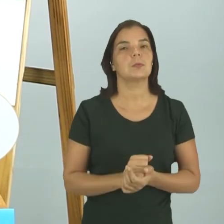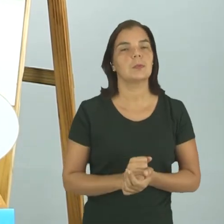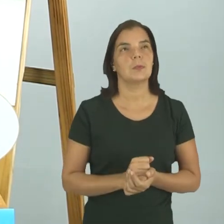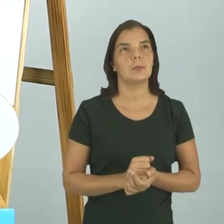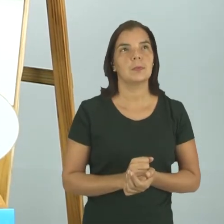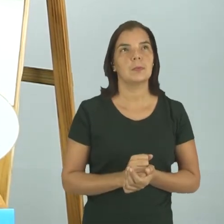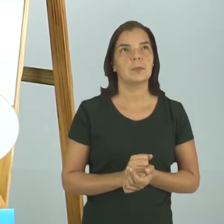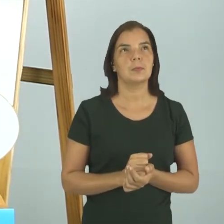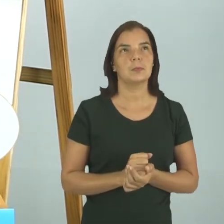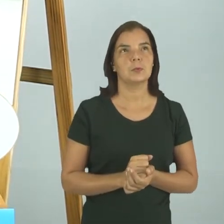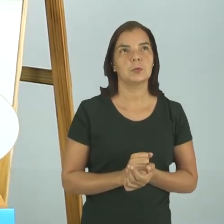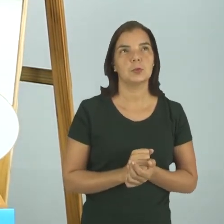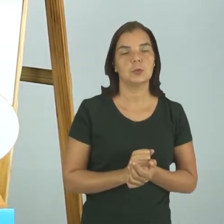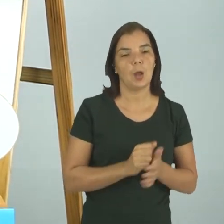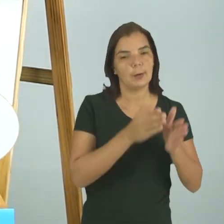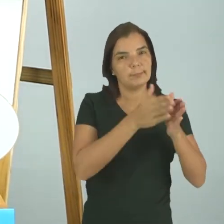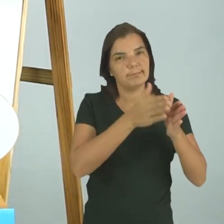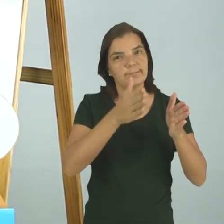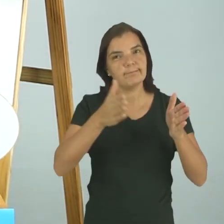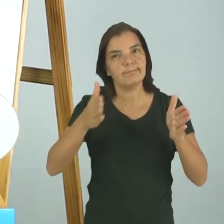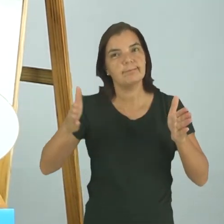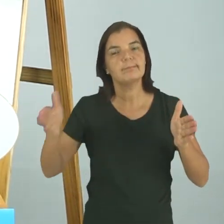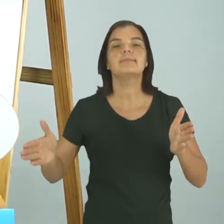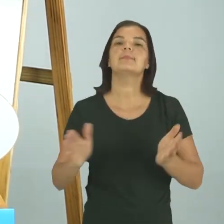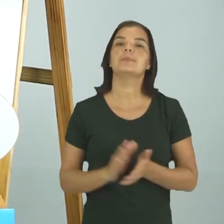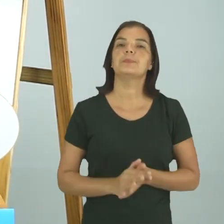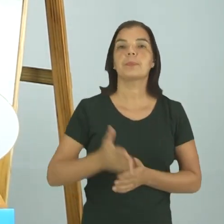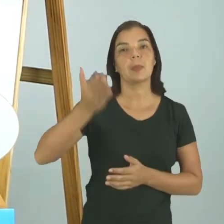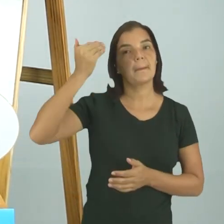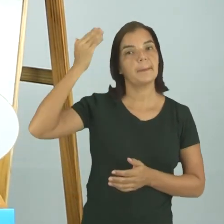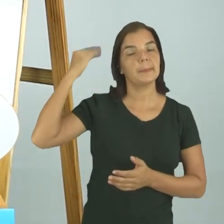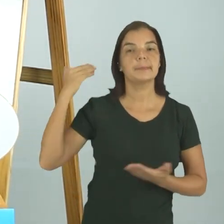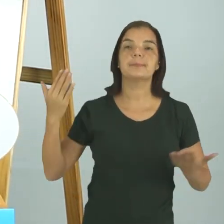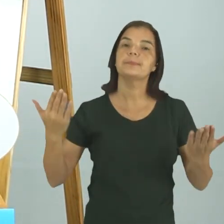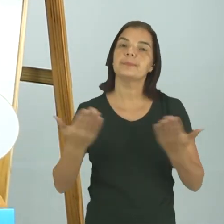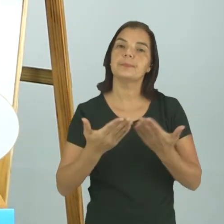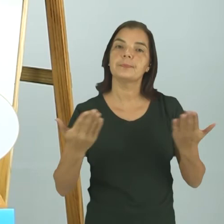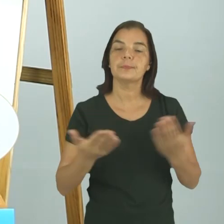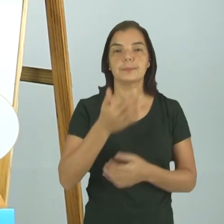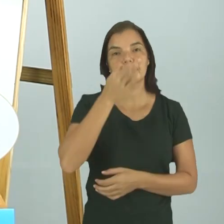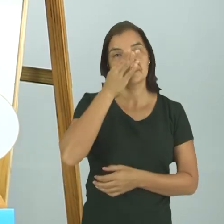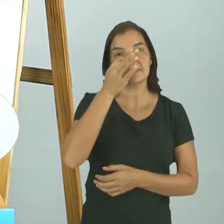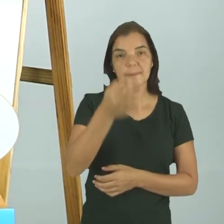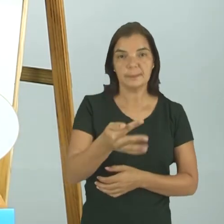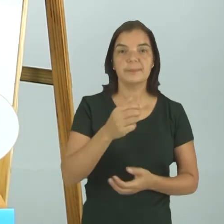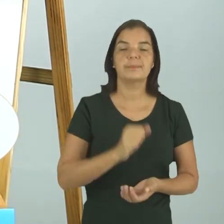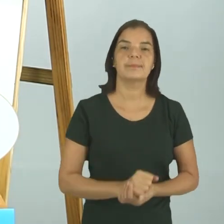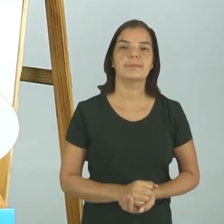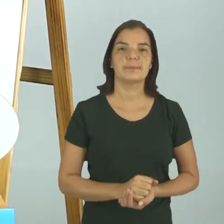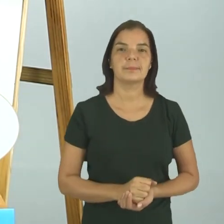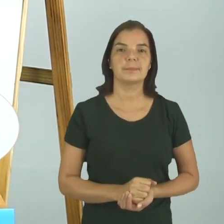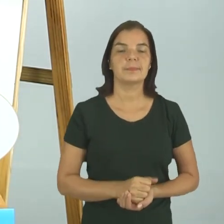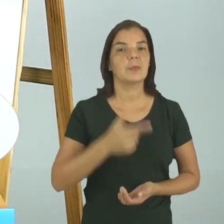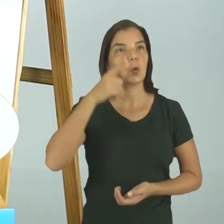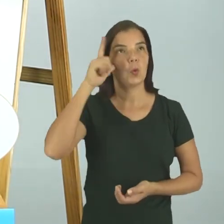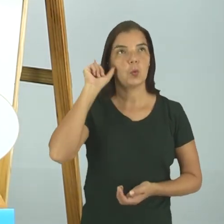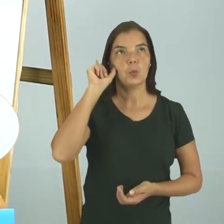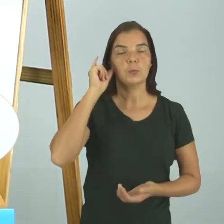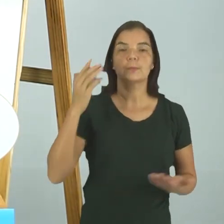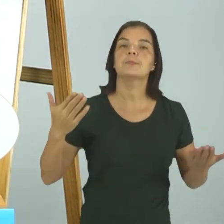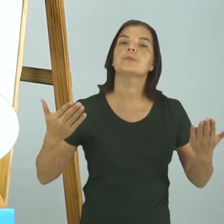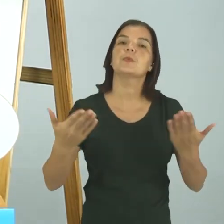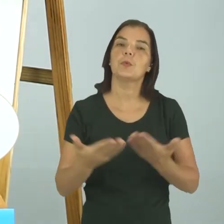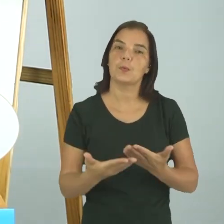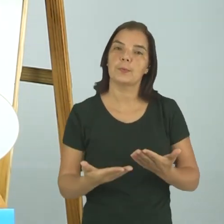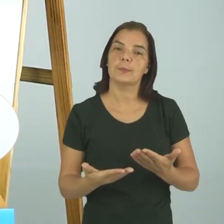essa cronologia, passado, presente, futuro. Ontem,